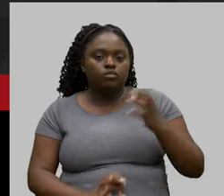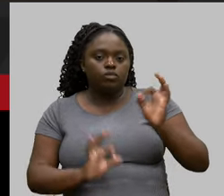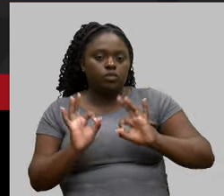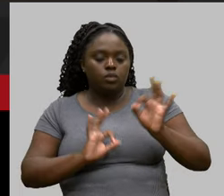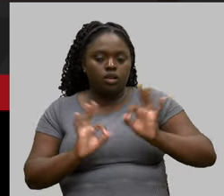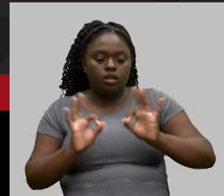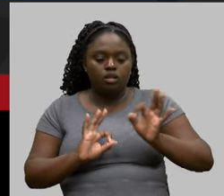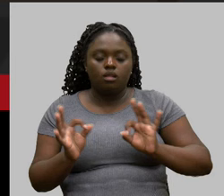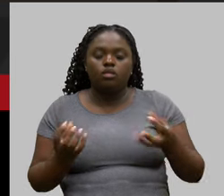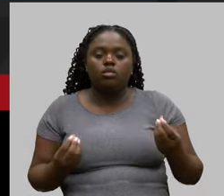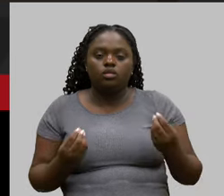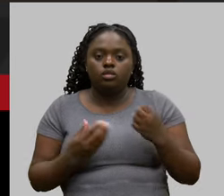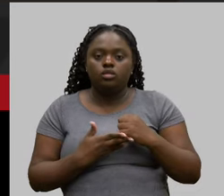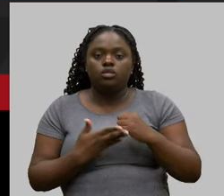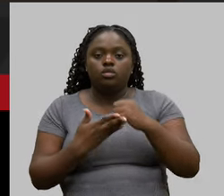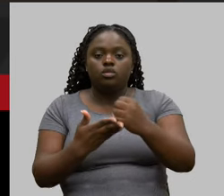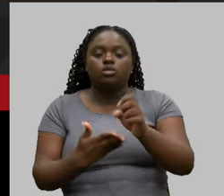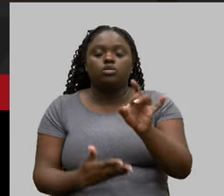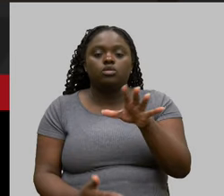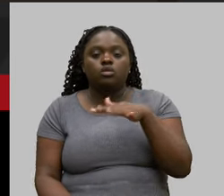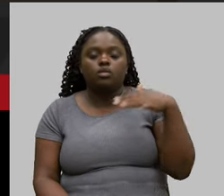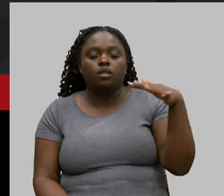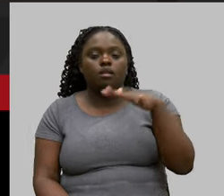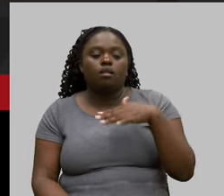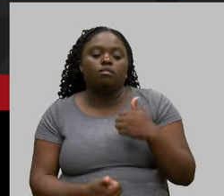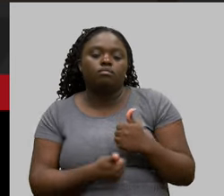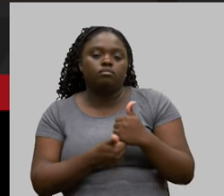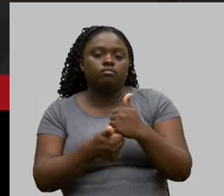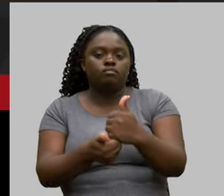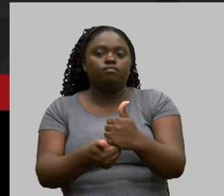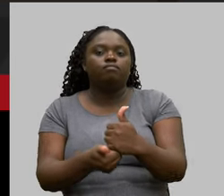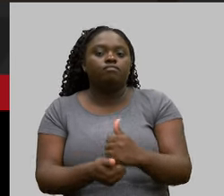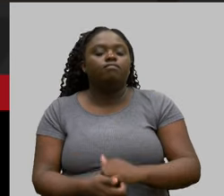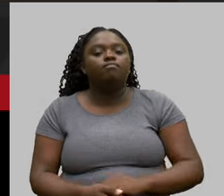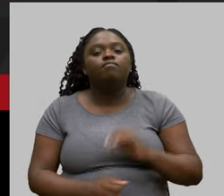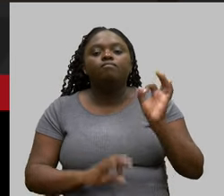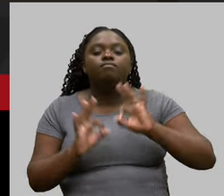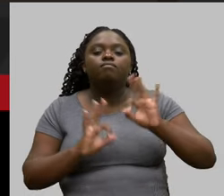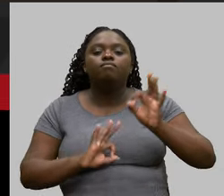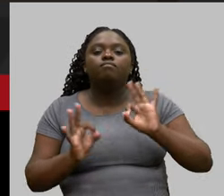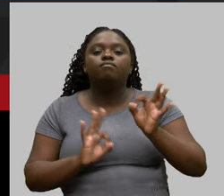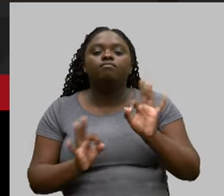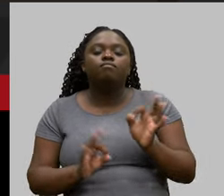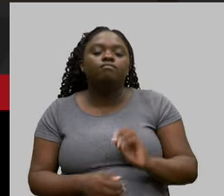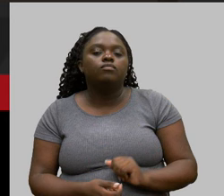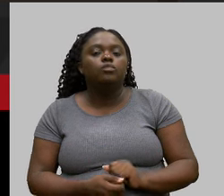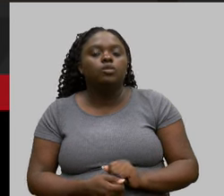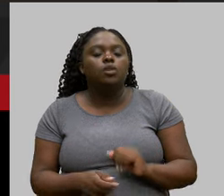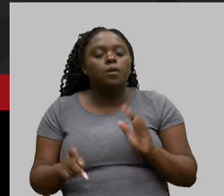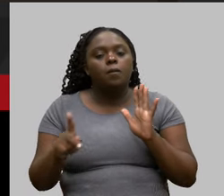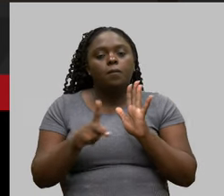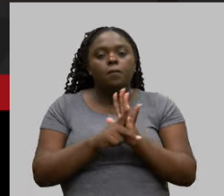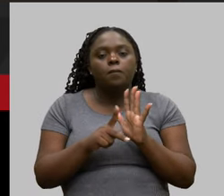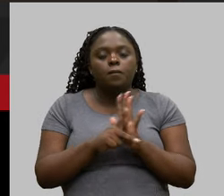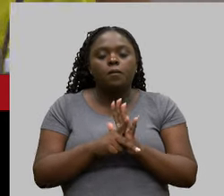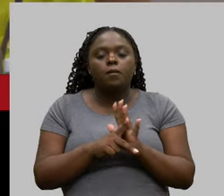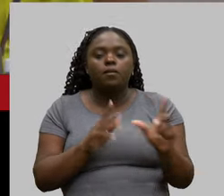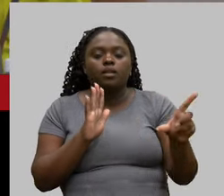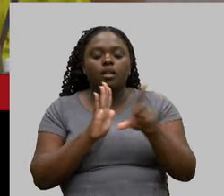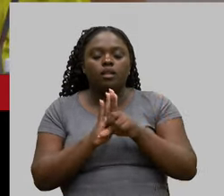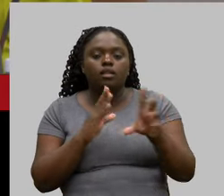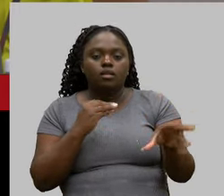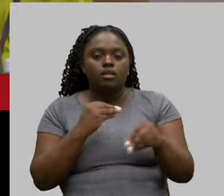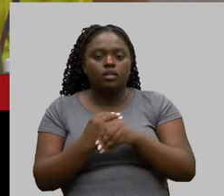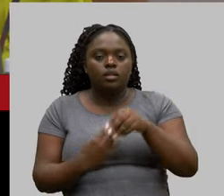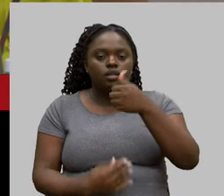benefício somente na modalidade de contribuição definida os planos previdenciários os planos de nos termos da lei complementar